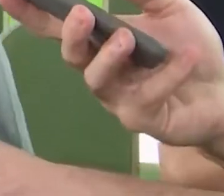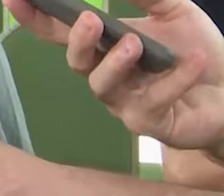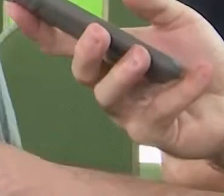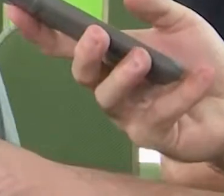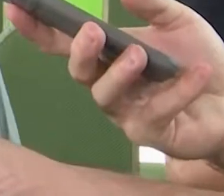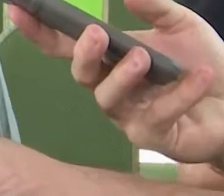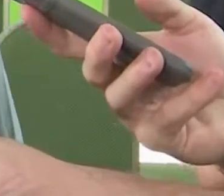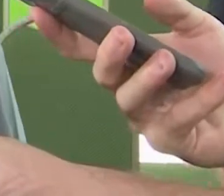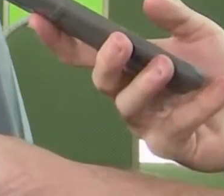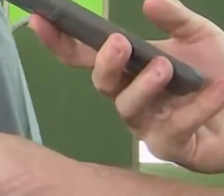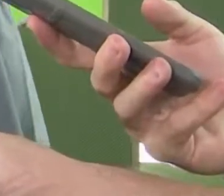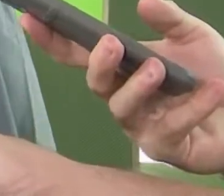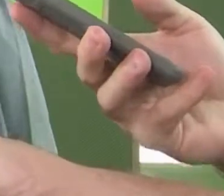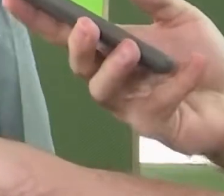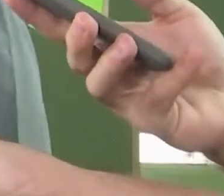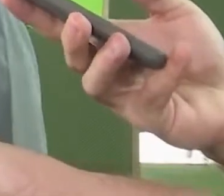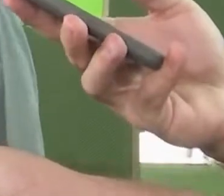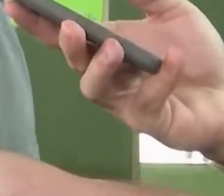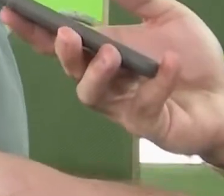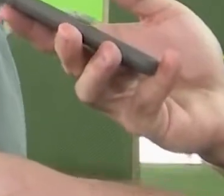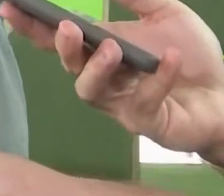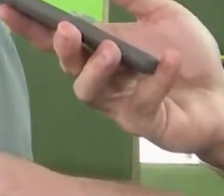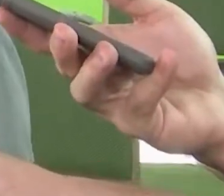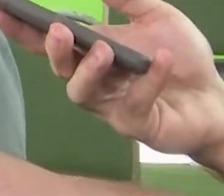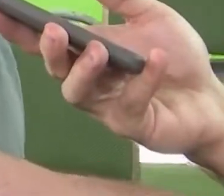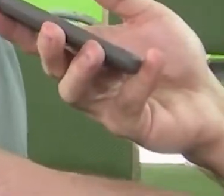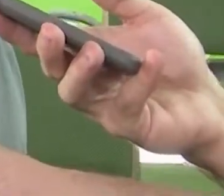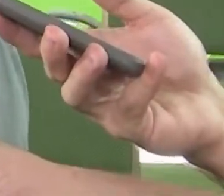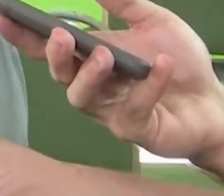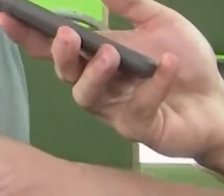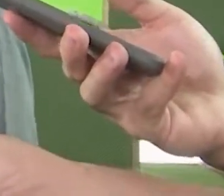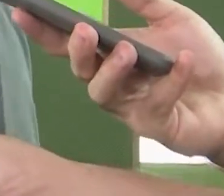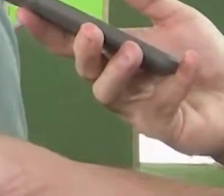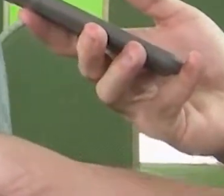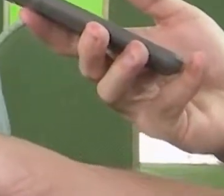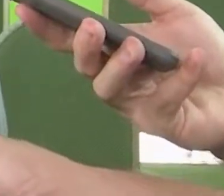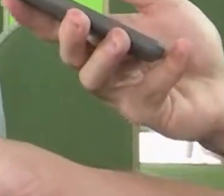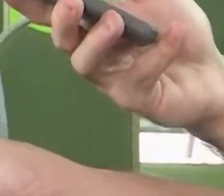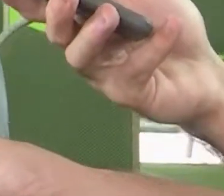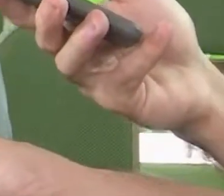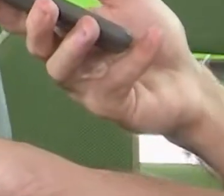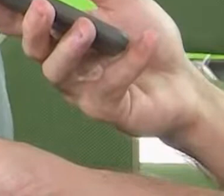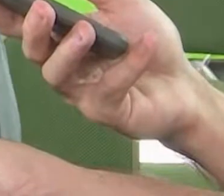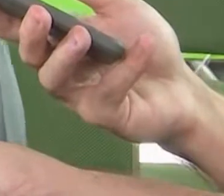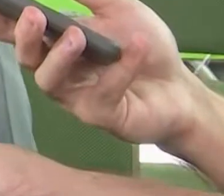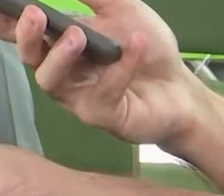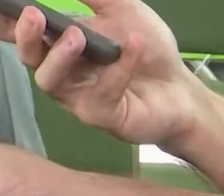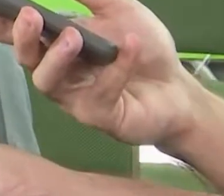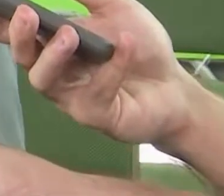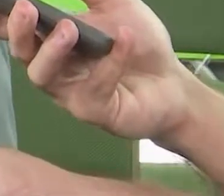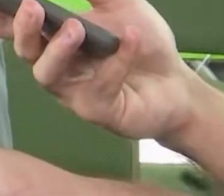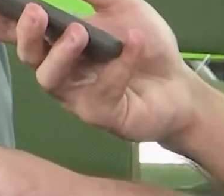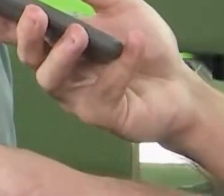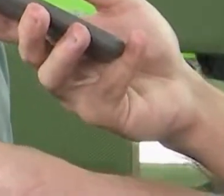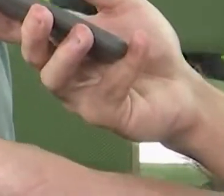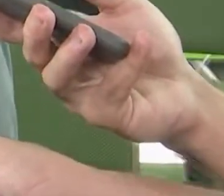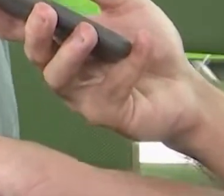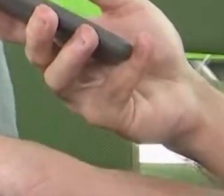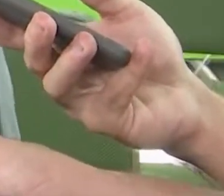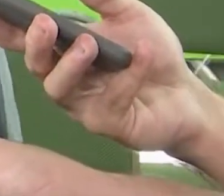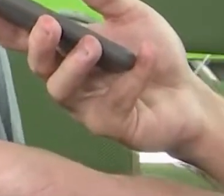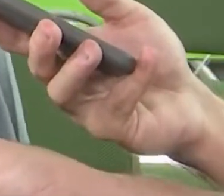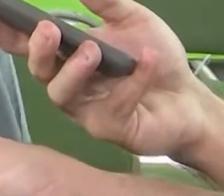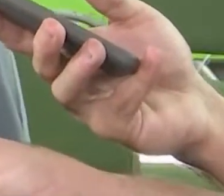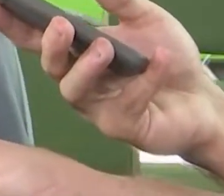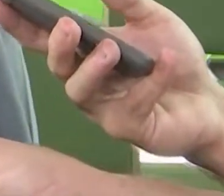realidade, contar inclusive com os seus empreendimentos que eles construíram de uma forma ou de outra. Então, é um tema que realmente